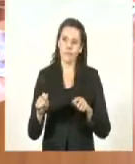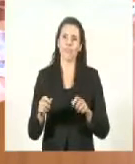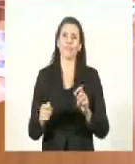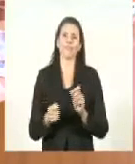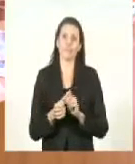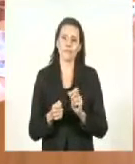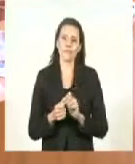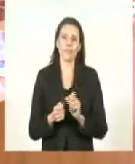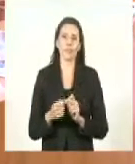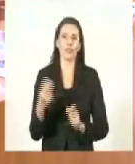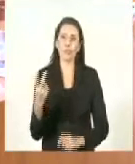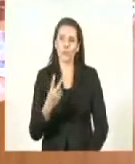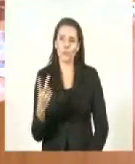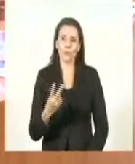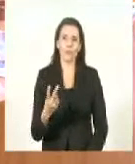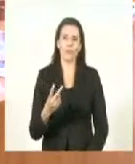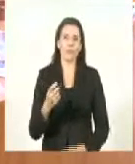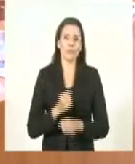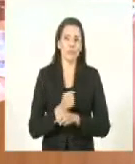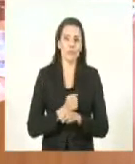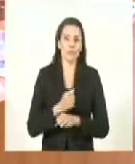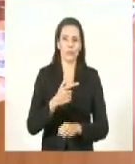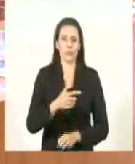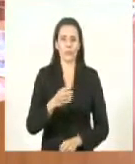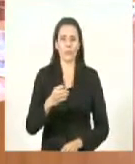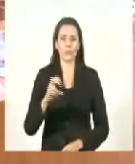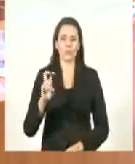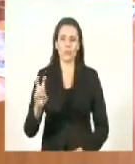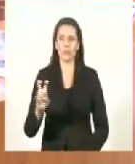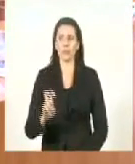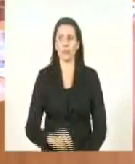2005. Não existe nenhuma ilicitude.